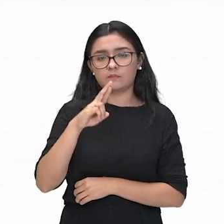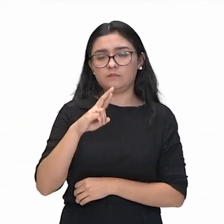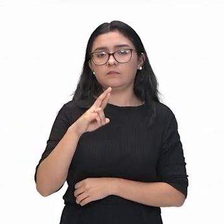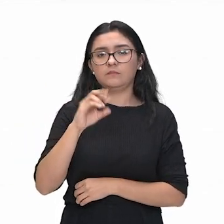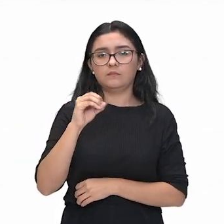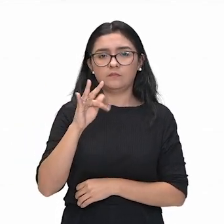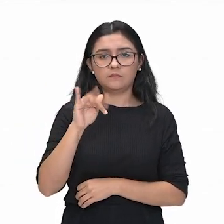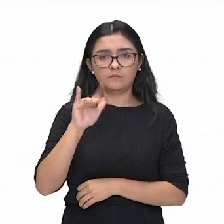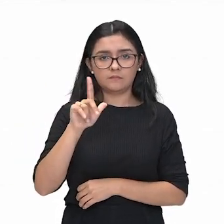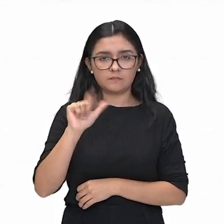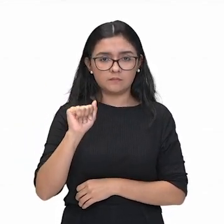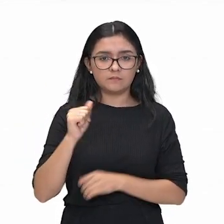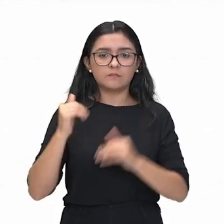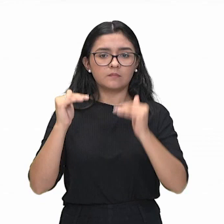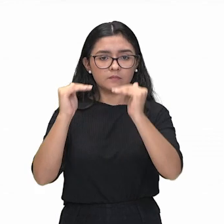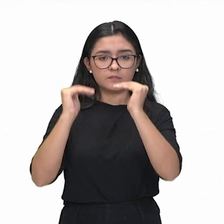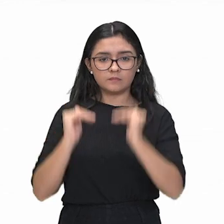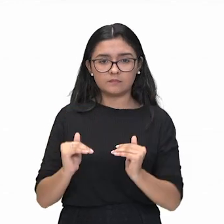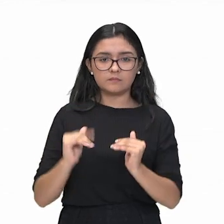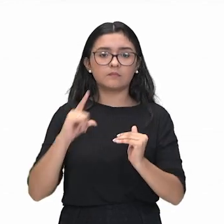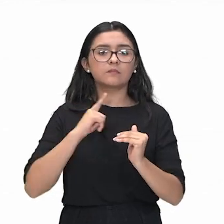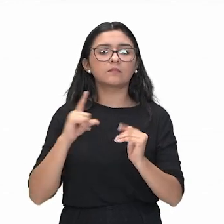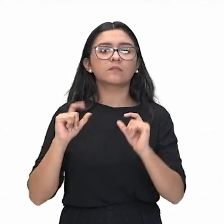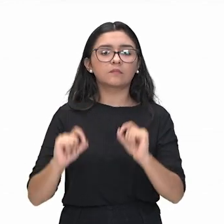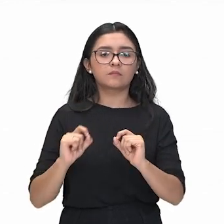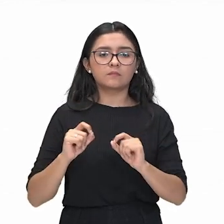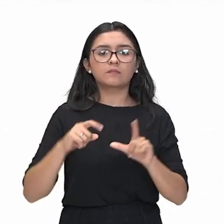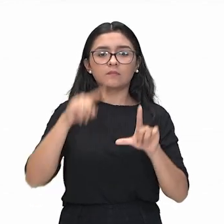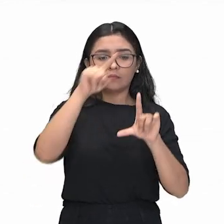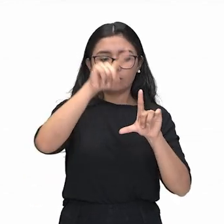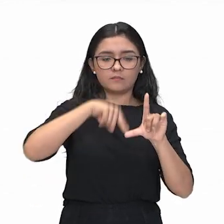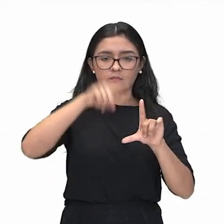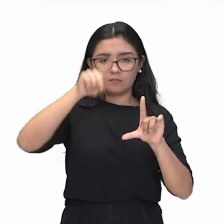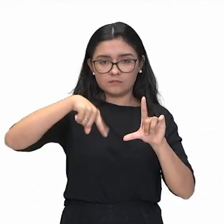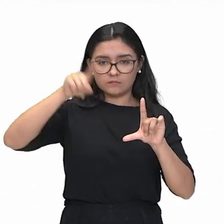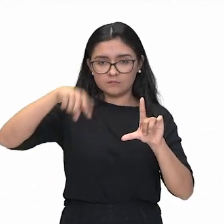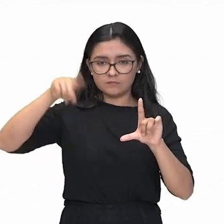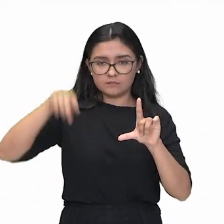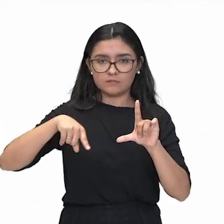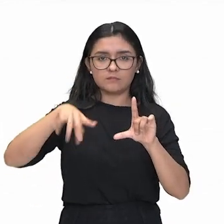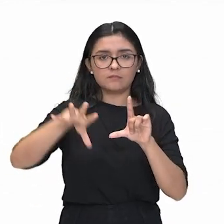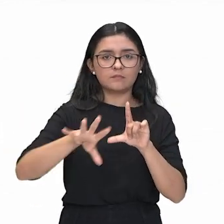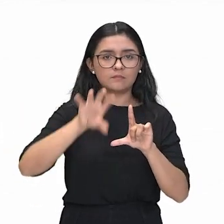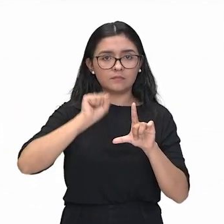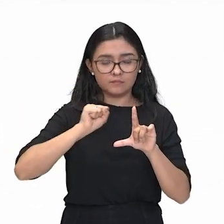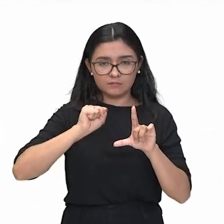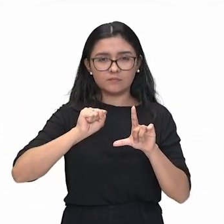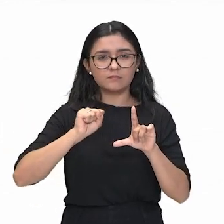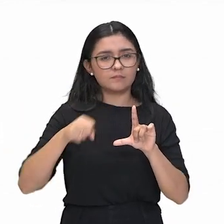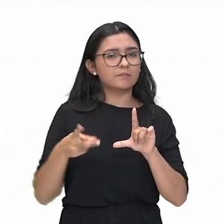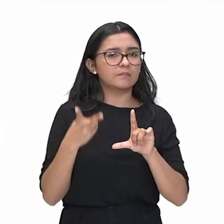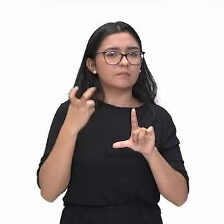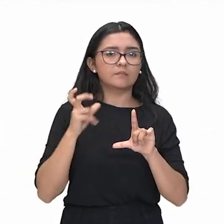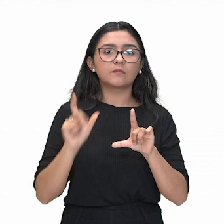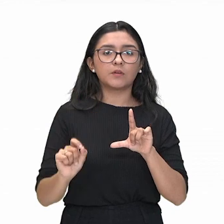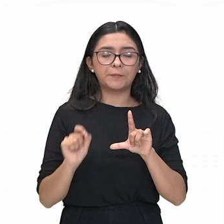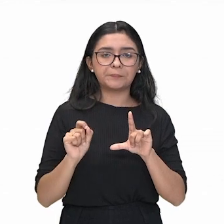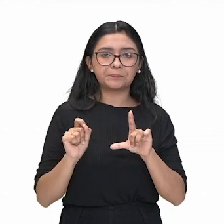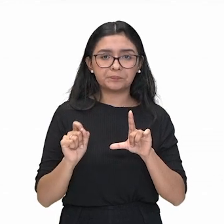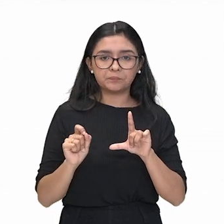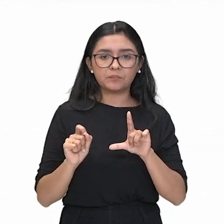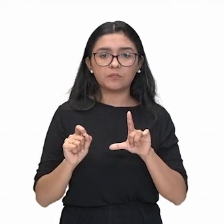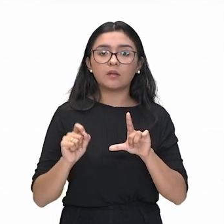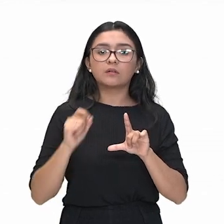embaixo da imagem aí da clorofila, nós temos um gráfico da absorção. Vocês vão perceber que